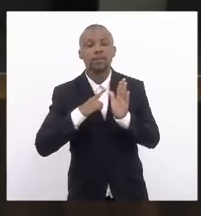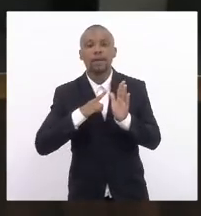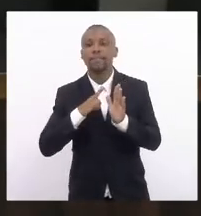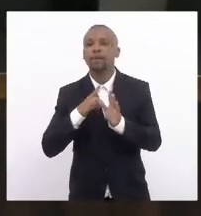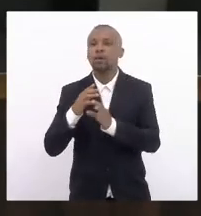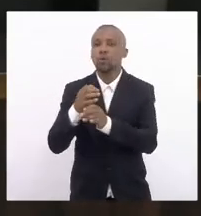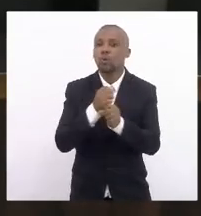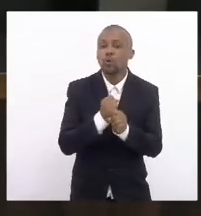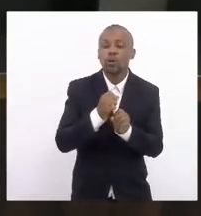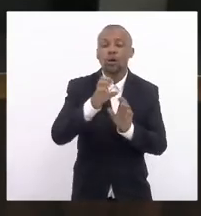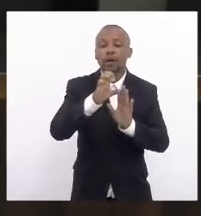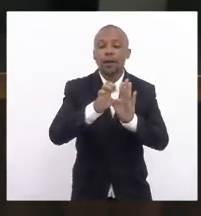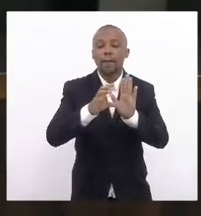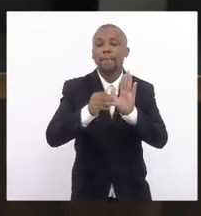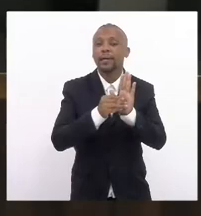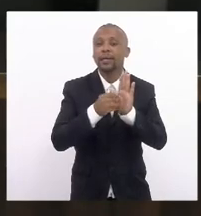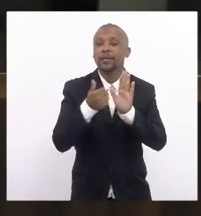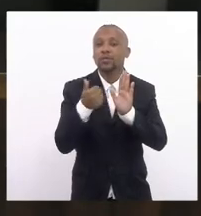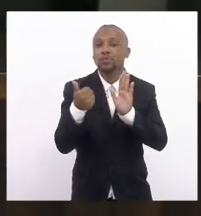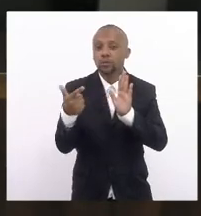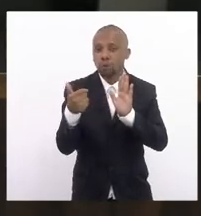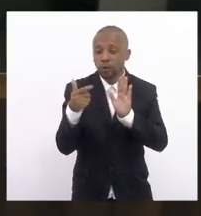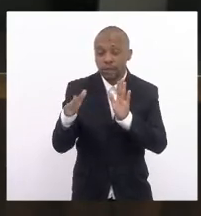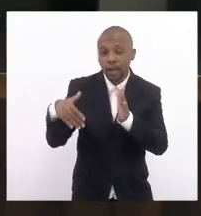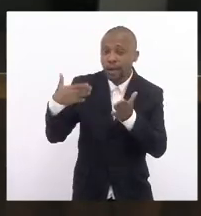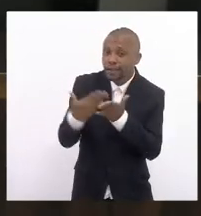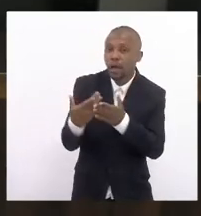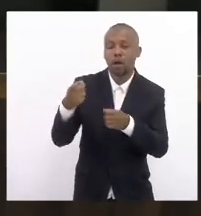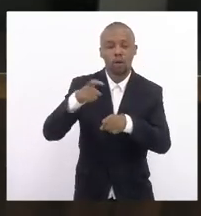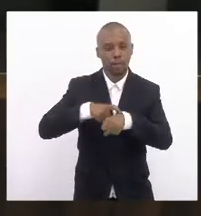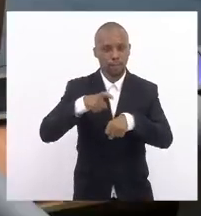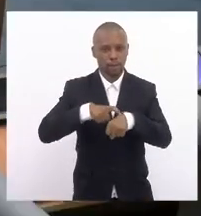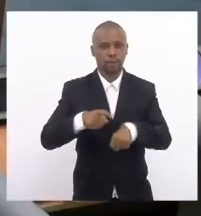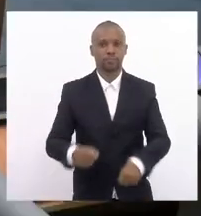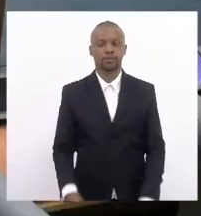12 emendas até o presente momento.